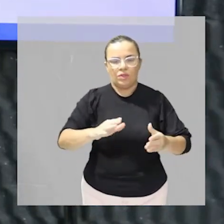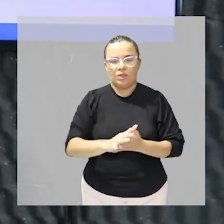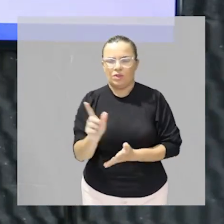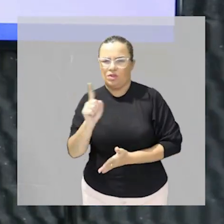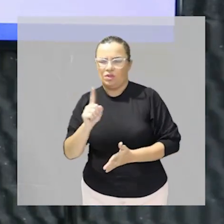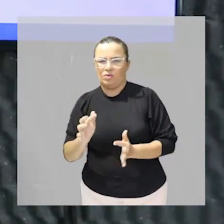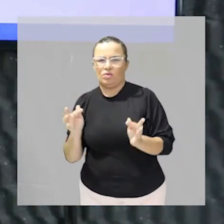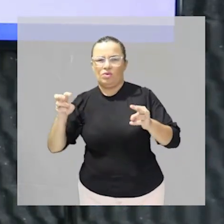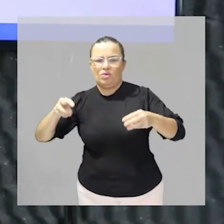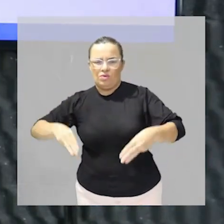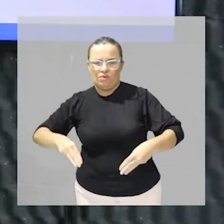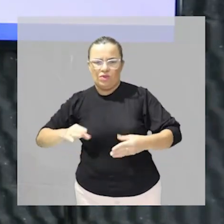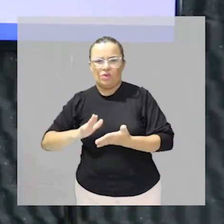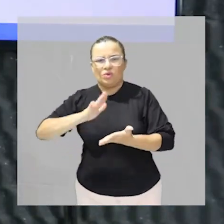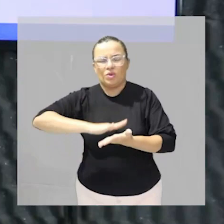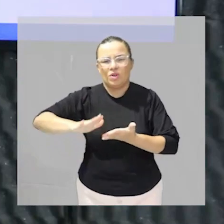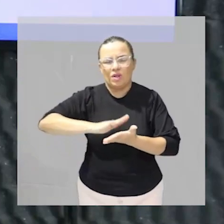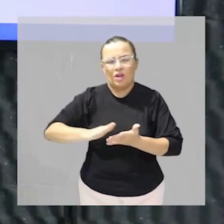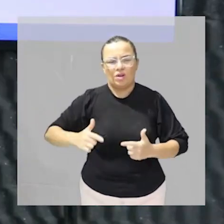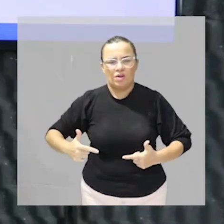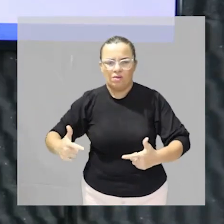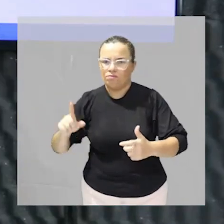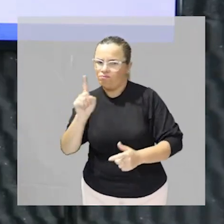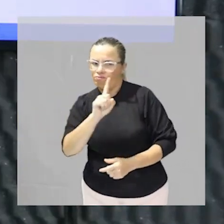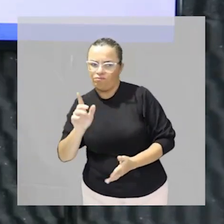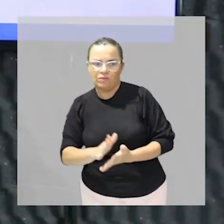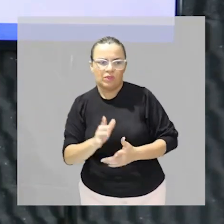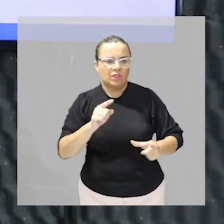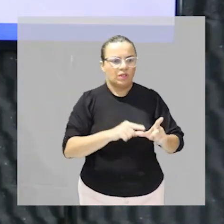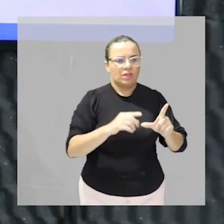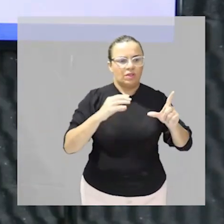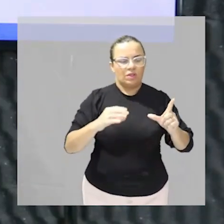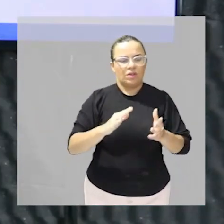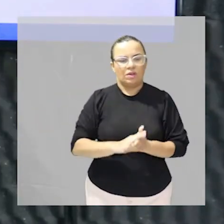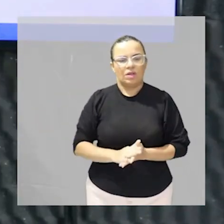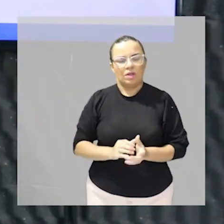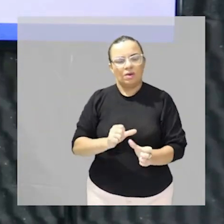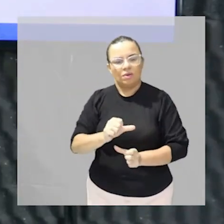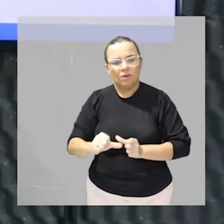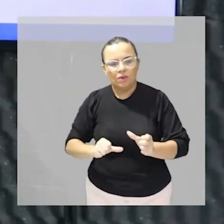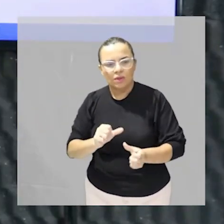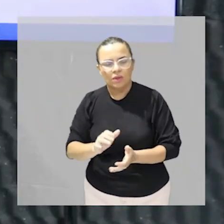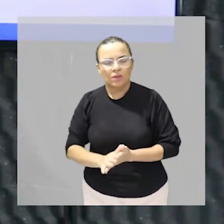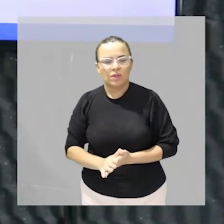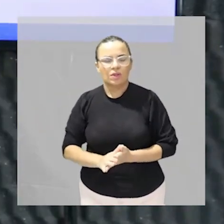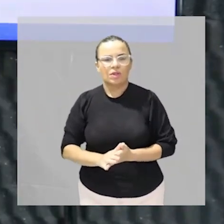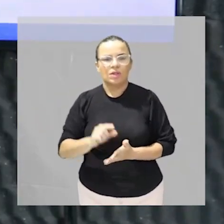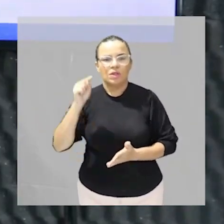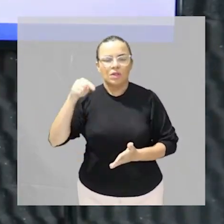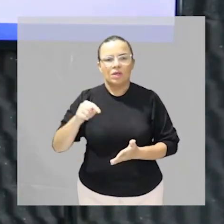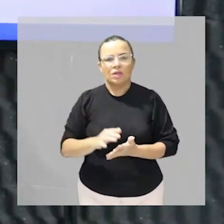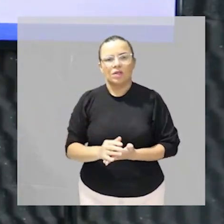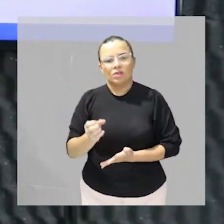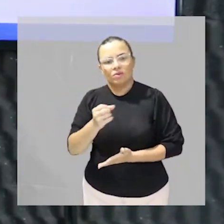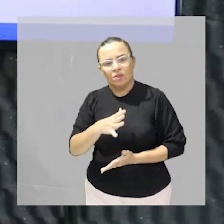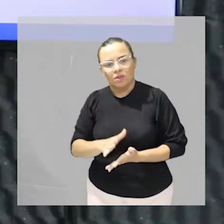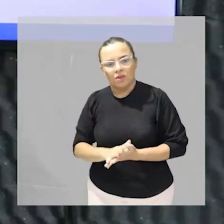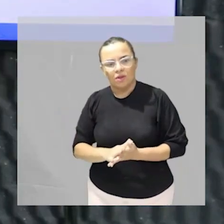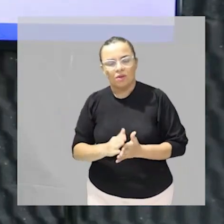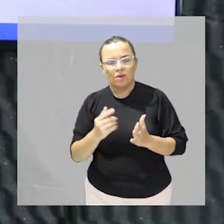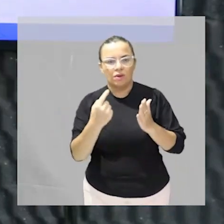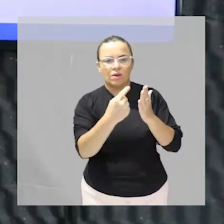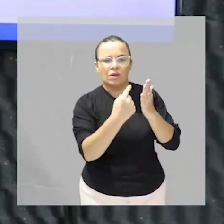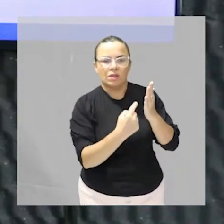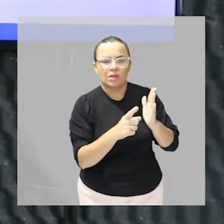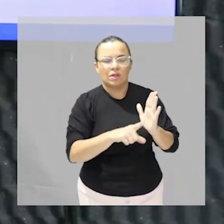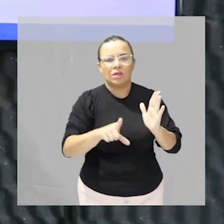guerras. C. A reforma trabalhista, eles não tocam em reforma trabalhista. Eles falam muito mais na distribuição de